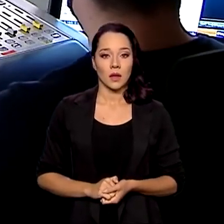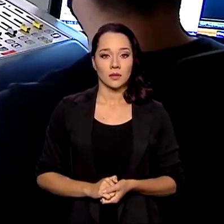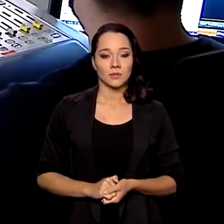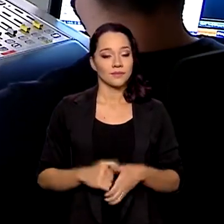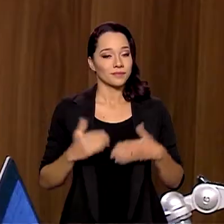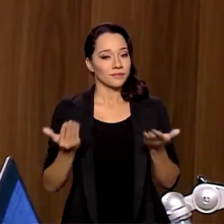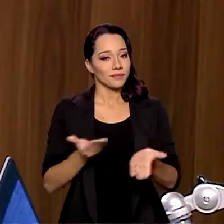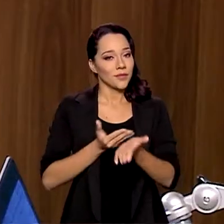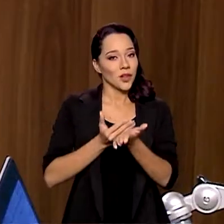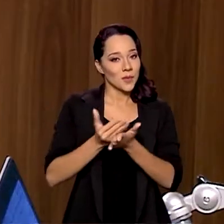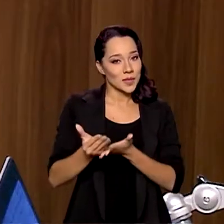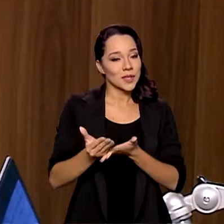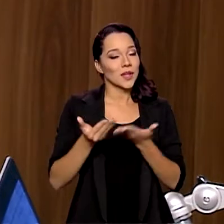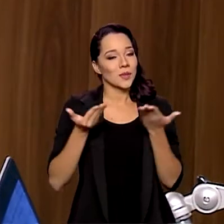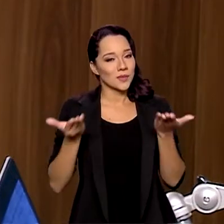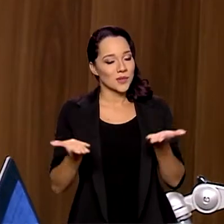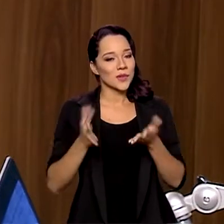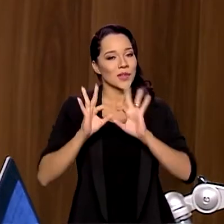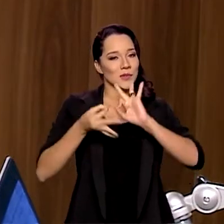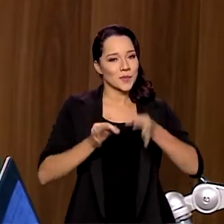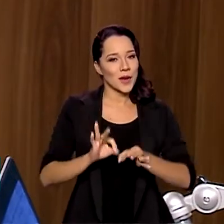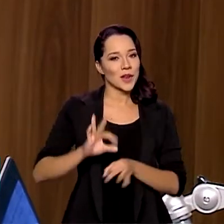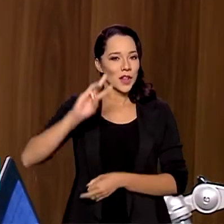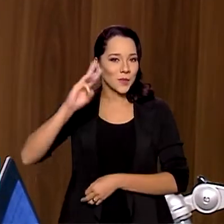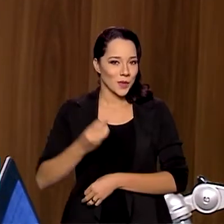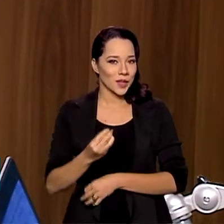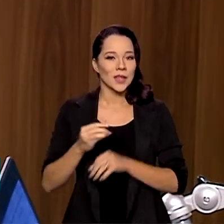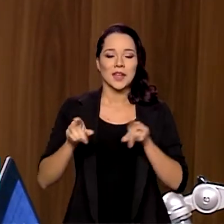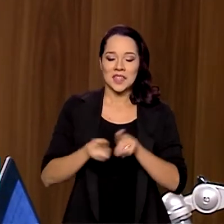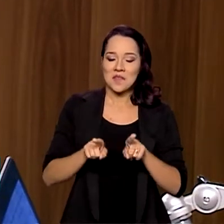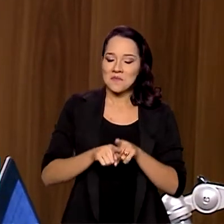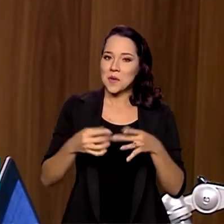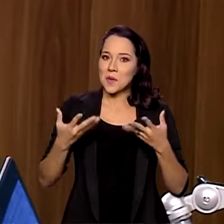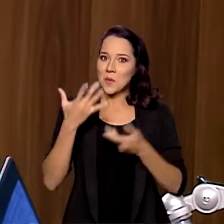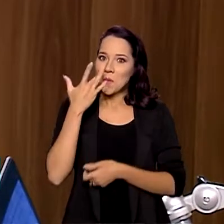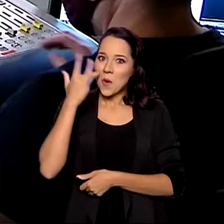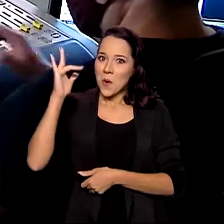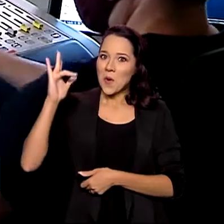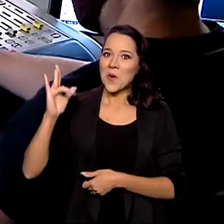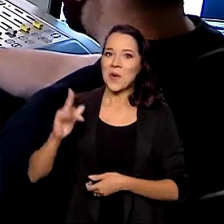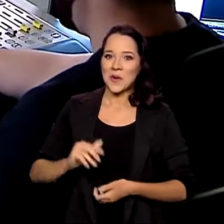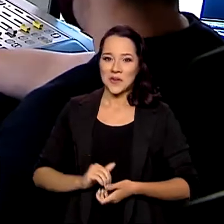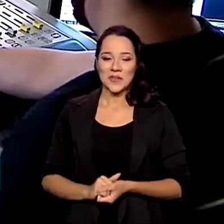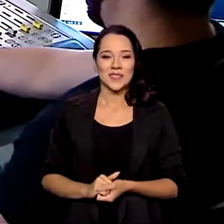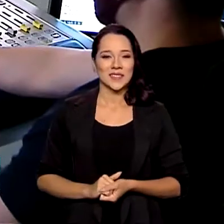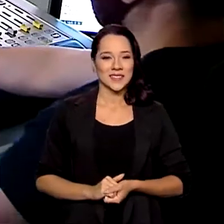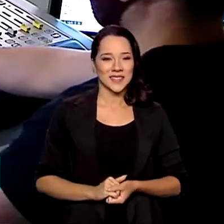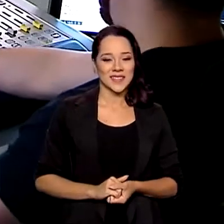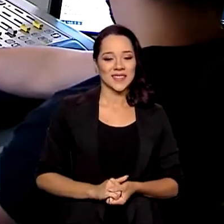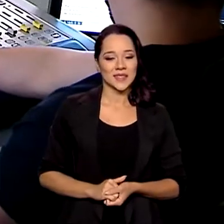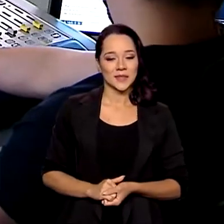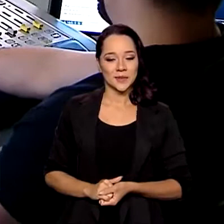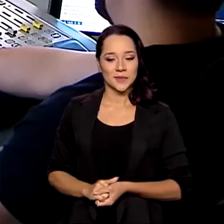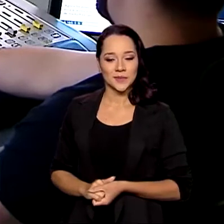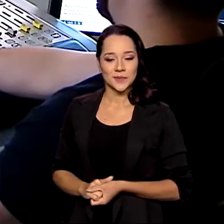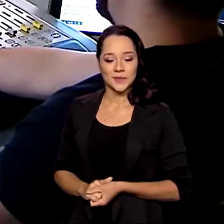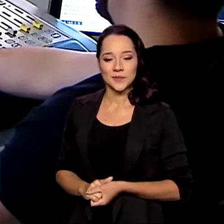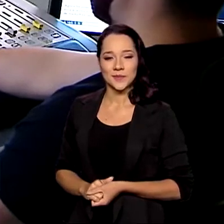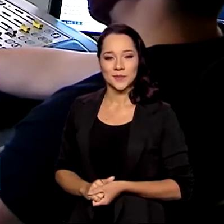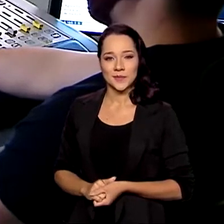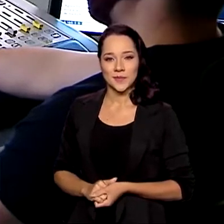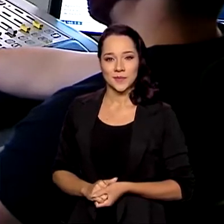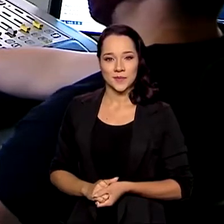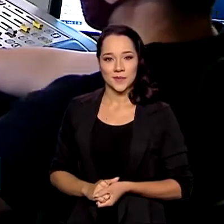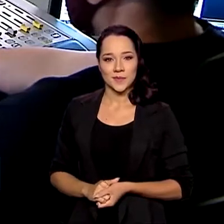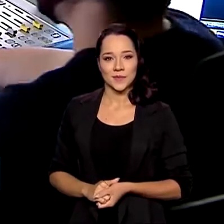E começamos, claro, com Paralimpíada e com o brilho do ouro. Rádio Nacional na Paralimpíada